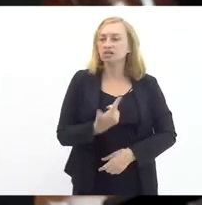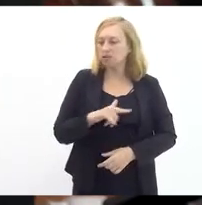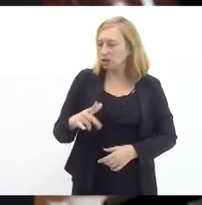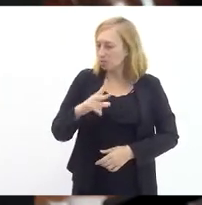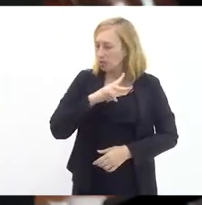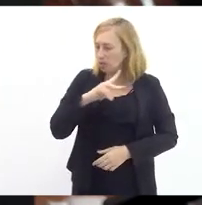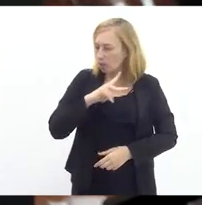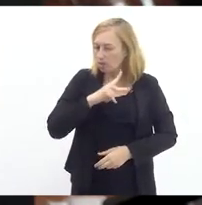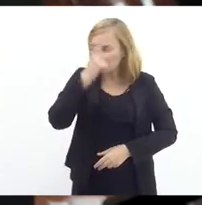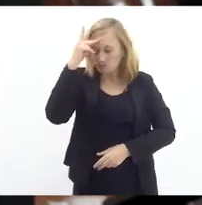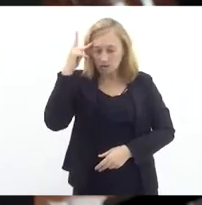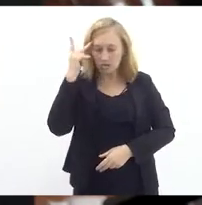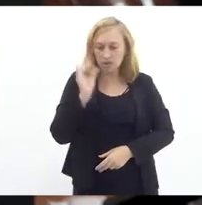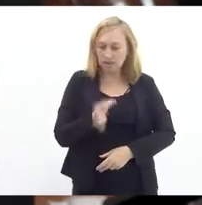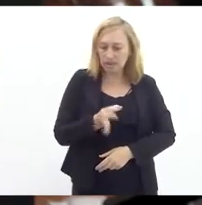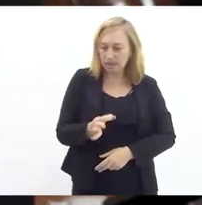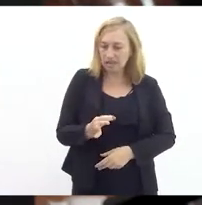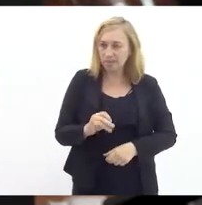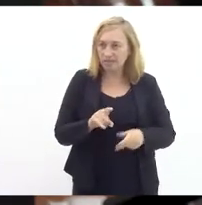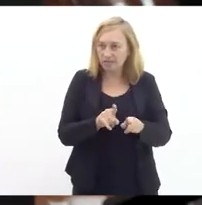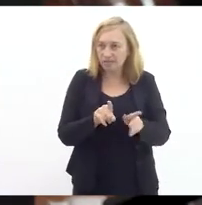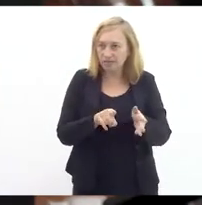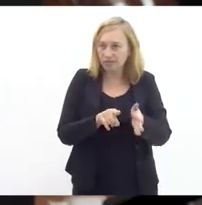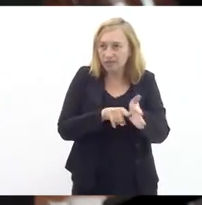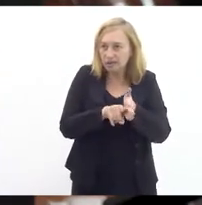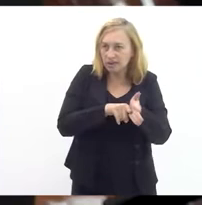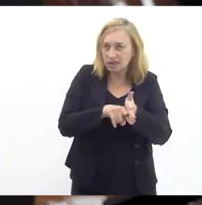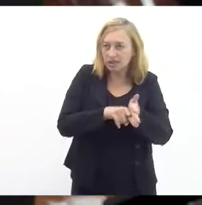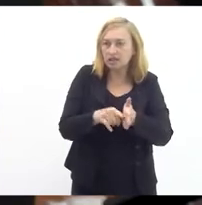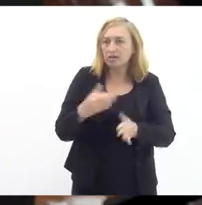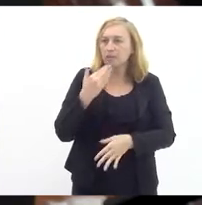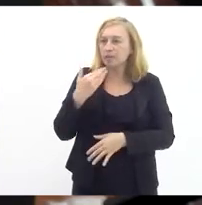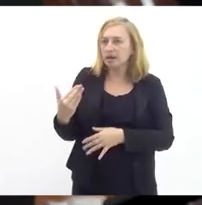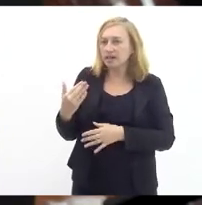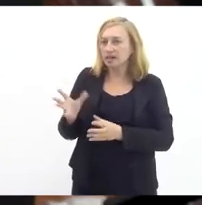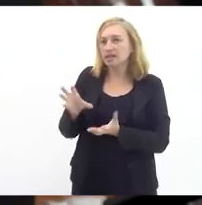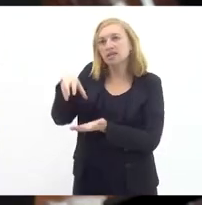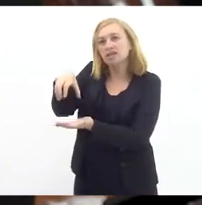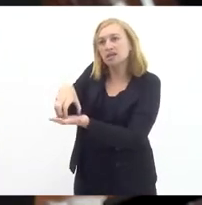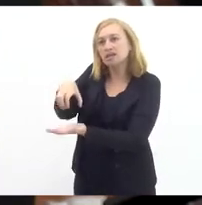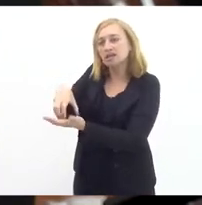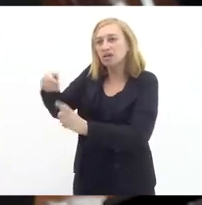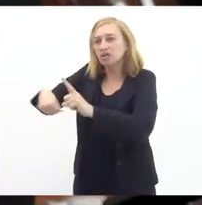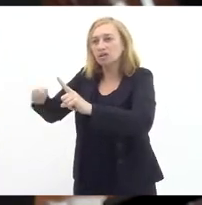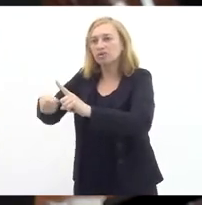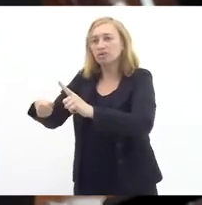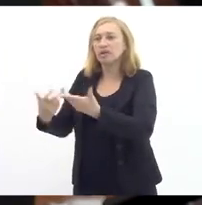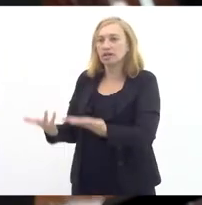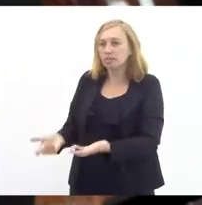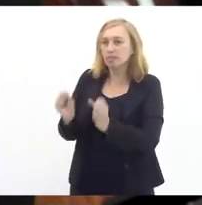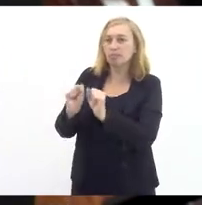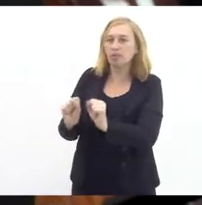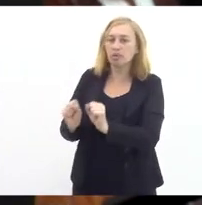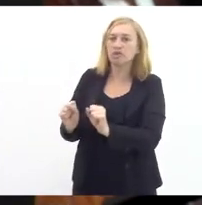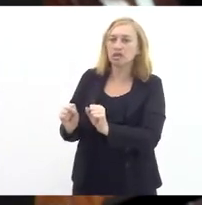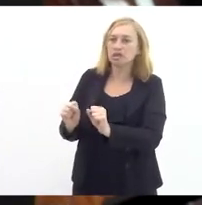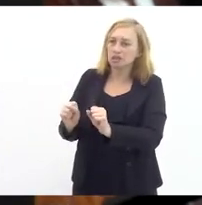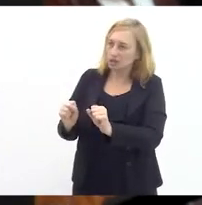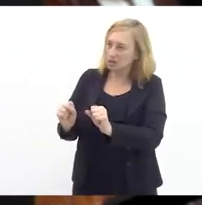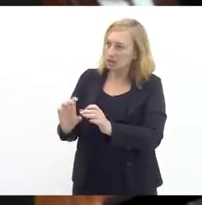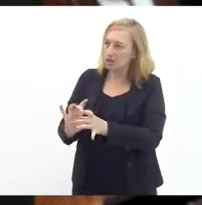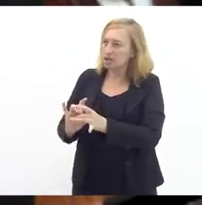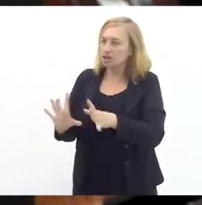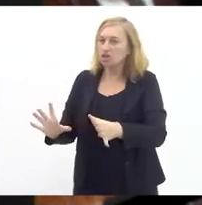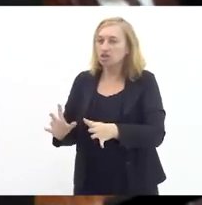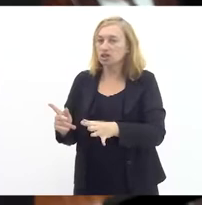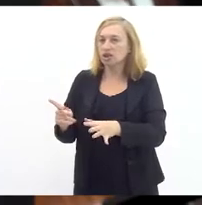para fazer a fiscalização física, a gente apresenta a demanda central logística para que eles possam ceder os servidores para